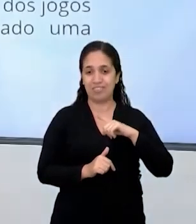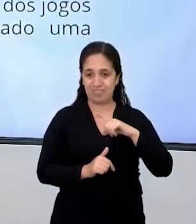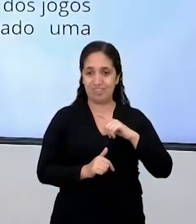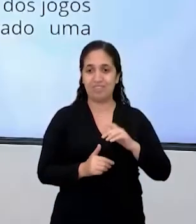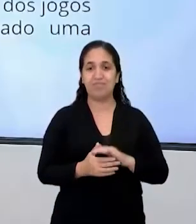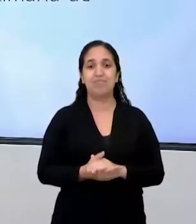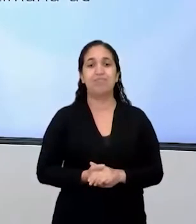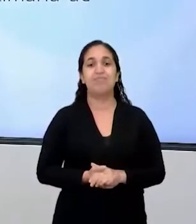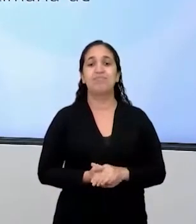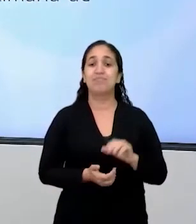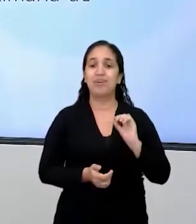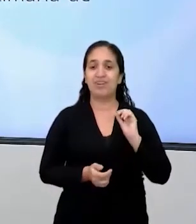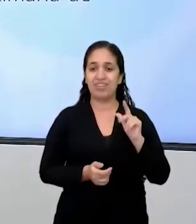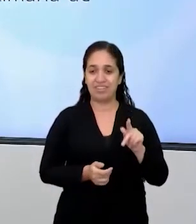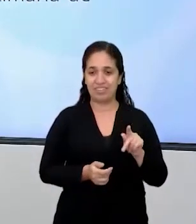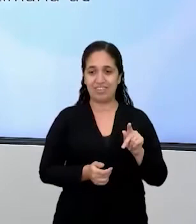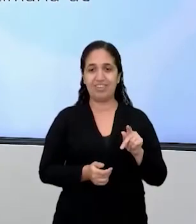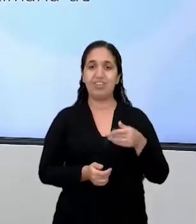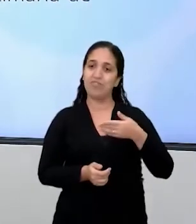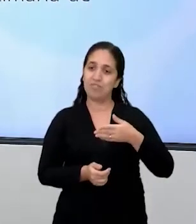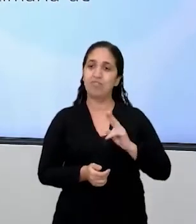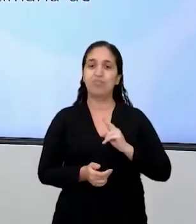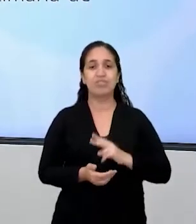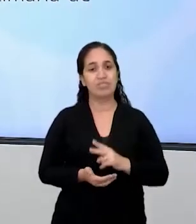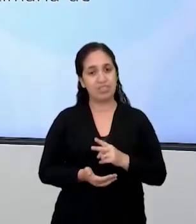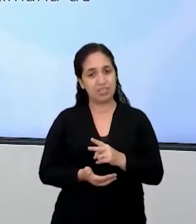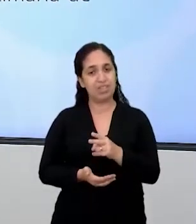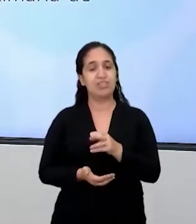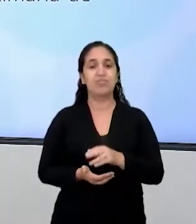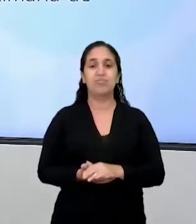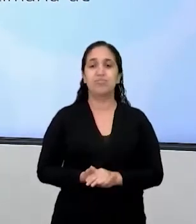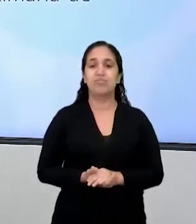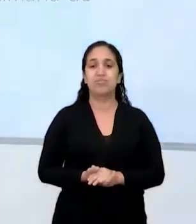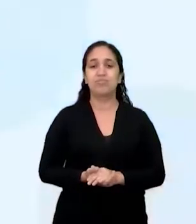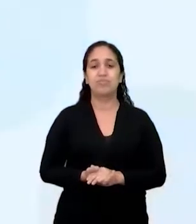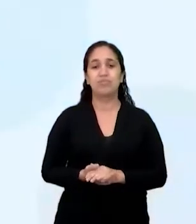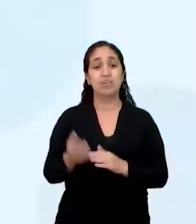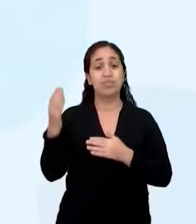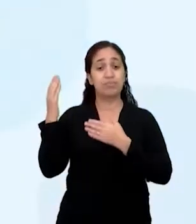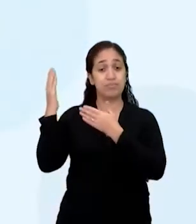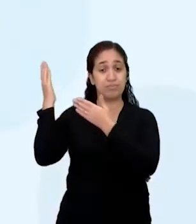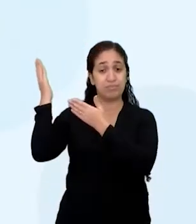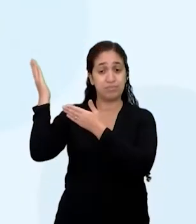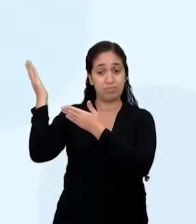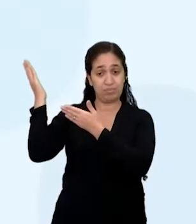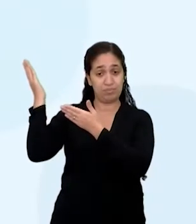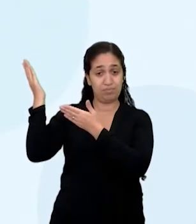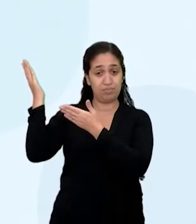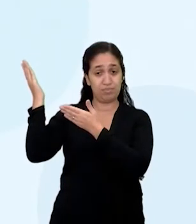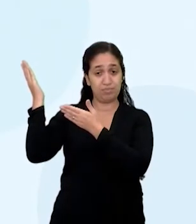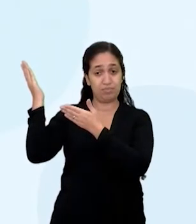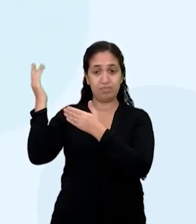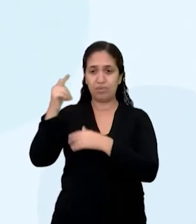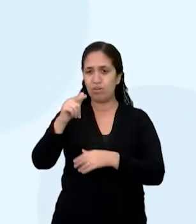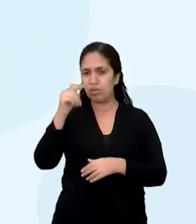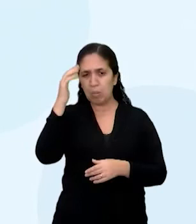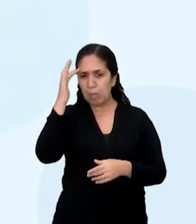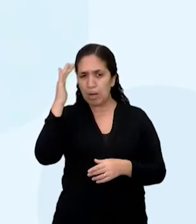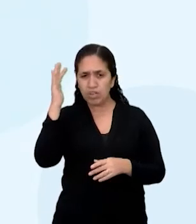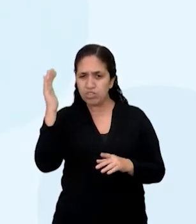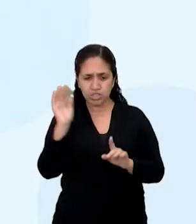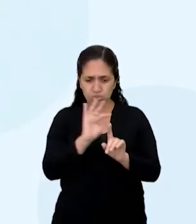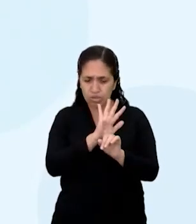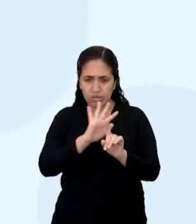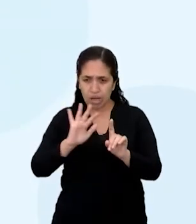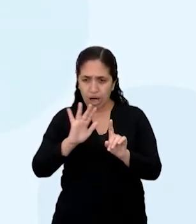LARP, ok? Vamos seguindo aqui. Então, vamos lá. Em uma live action, você não imagina o cenário narrado pelo